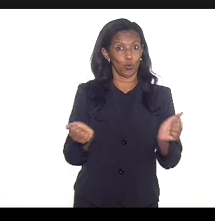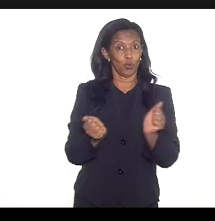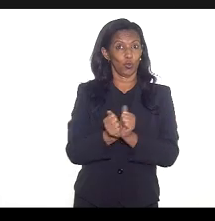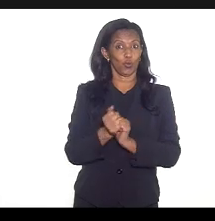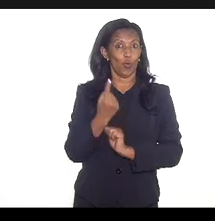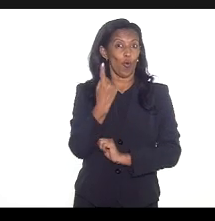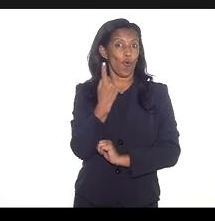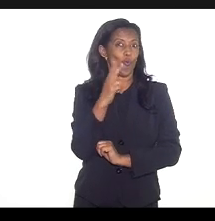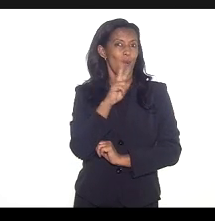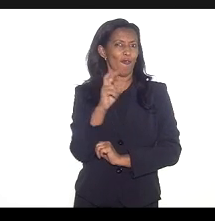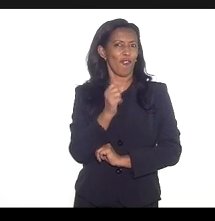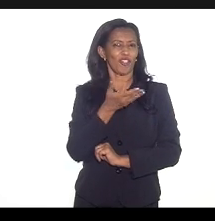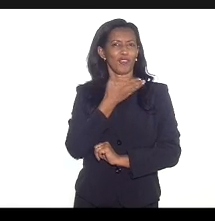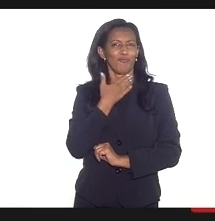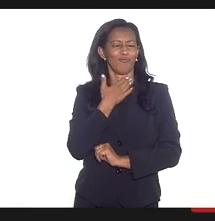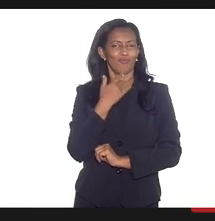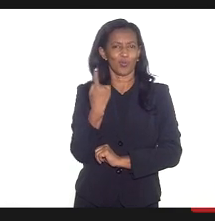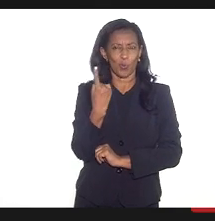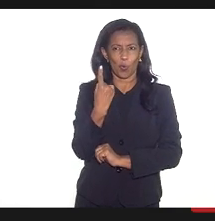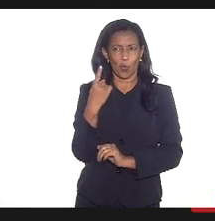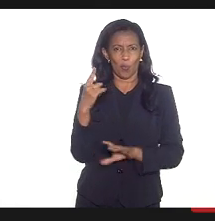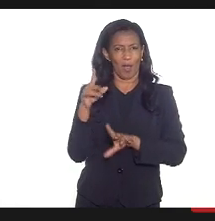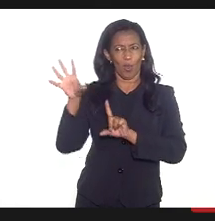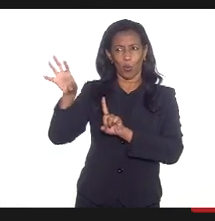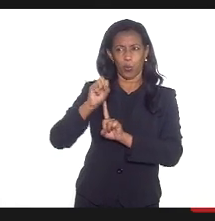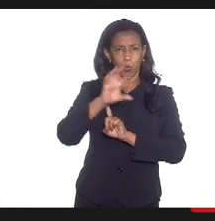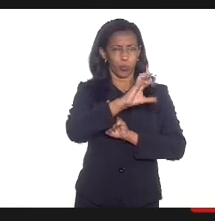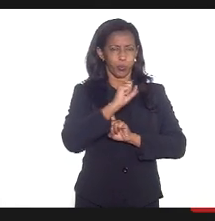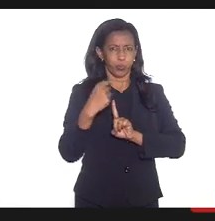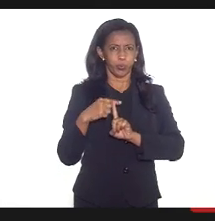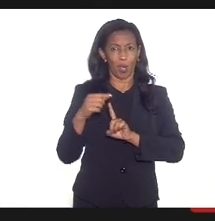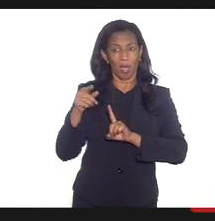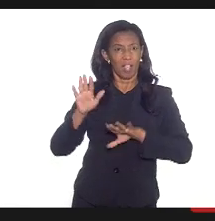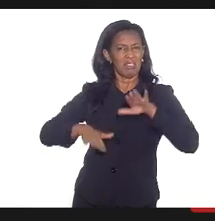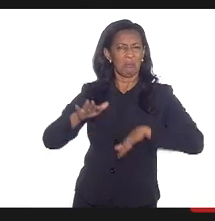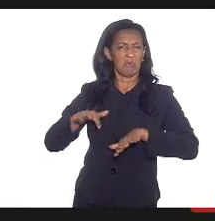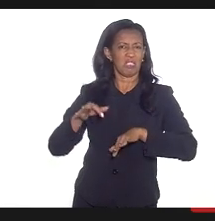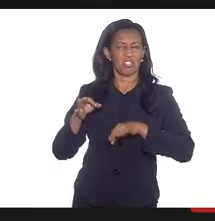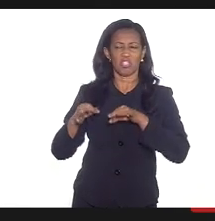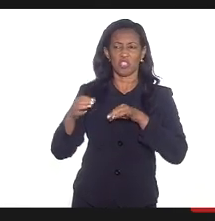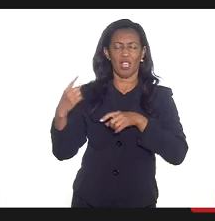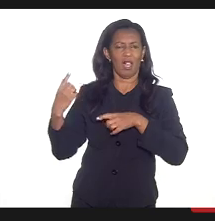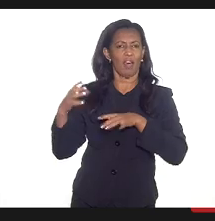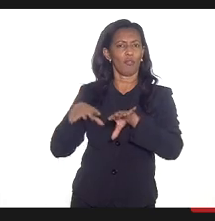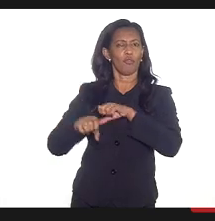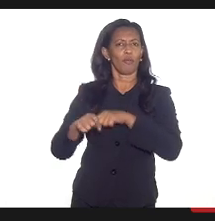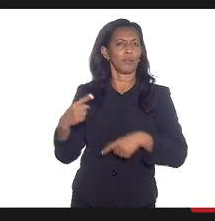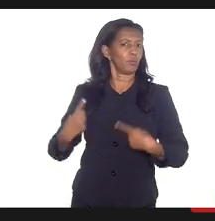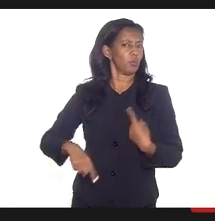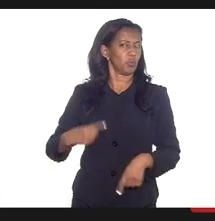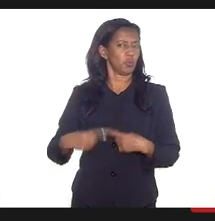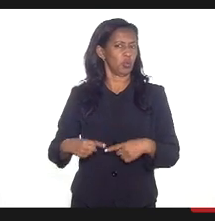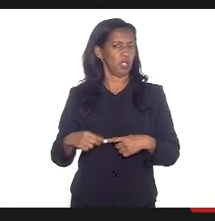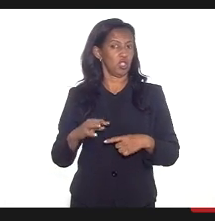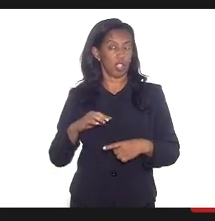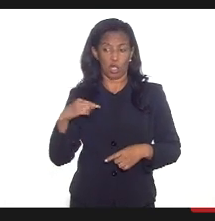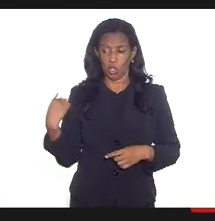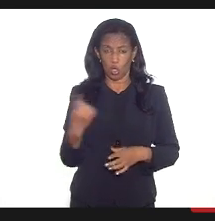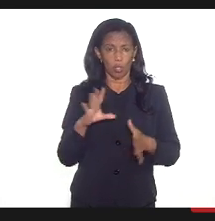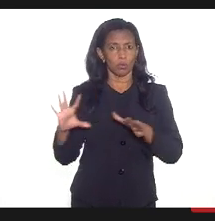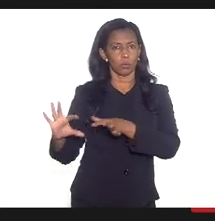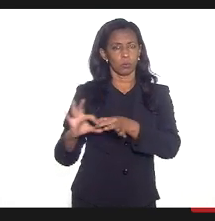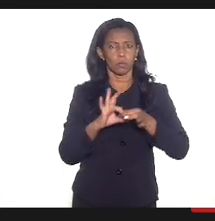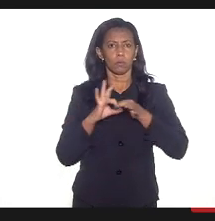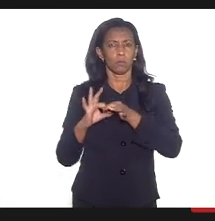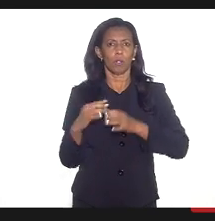deputadas, independentes da nossa formação política, na questão da defesa das mulheres, a gente tem uma voz só.